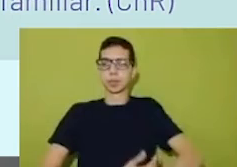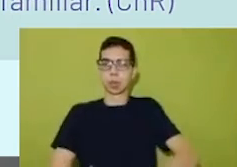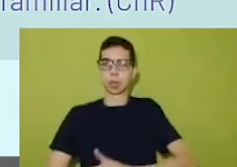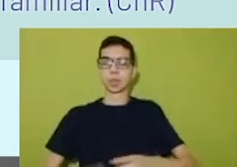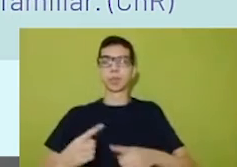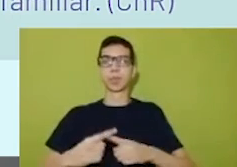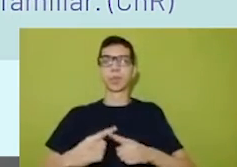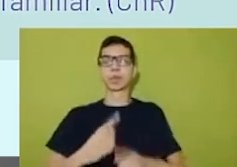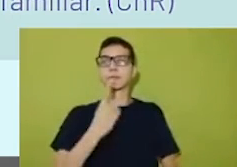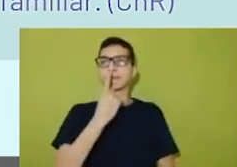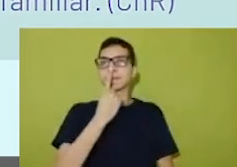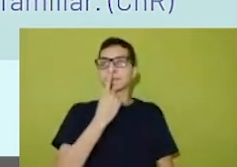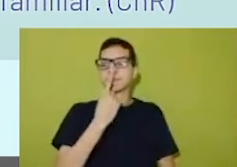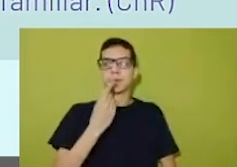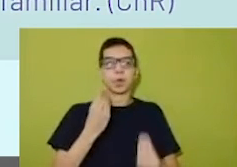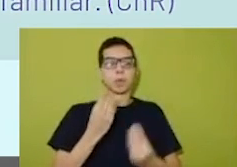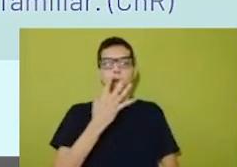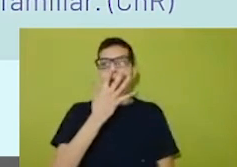familiar.